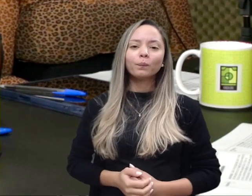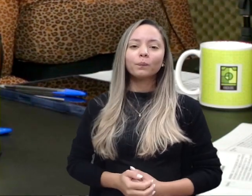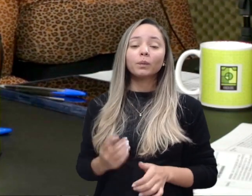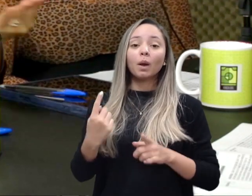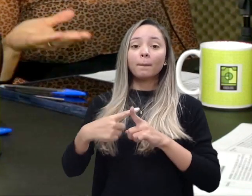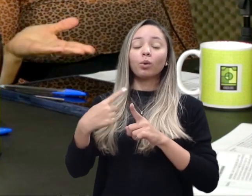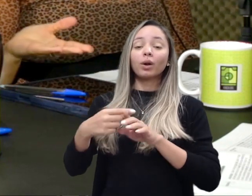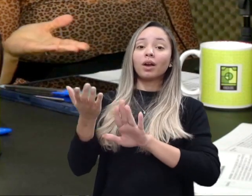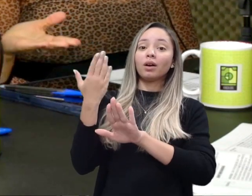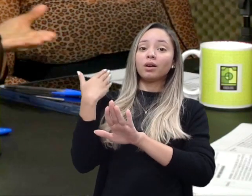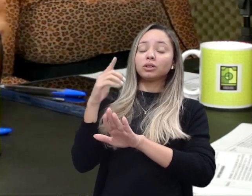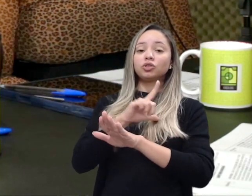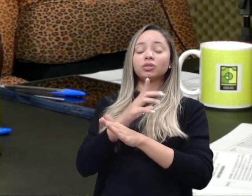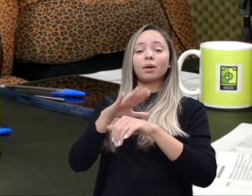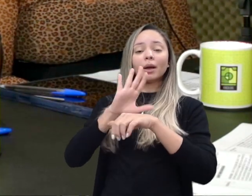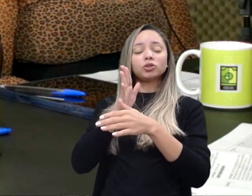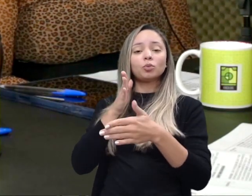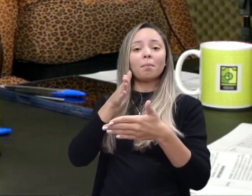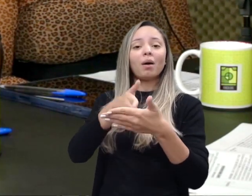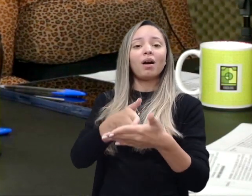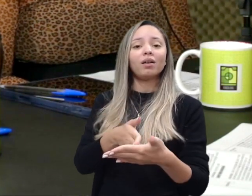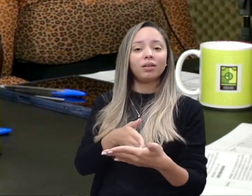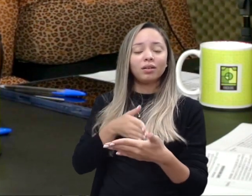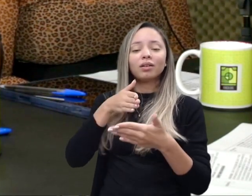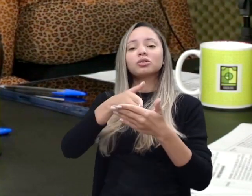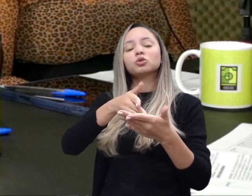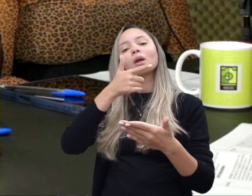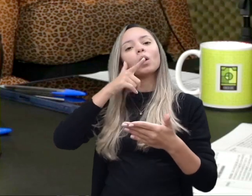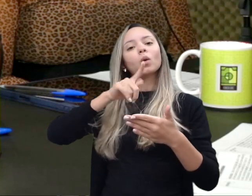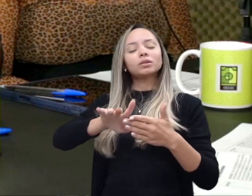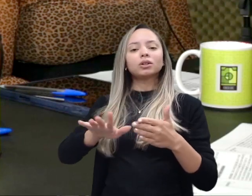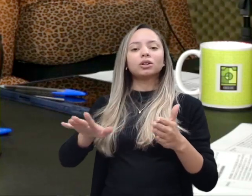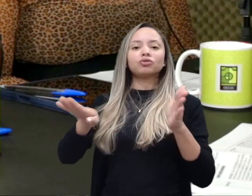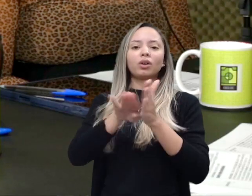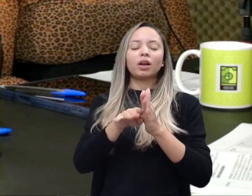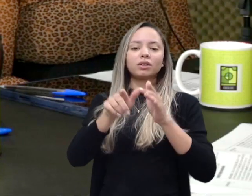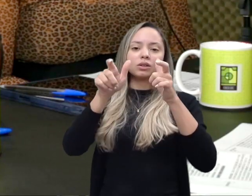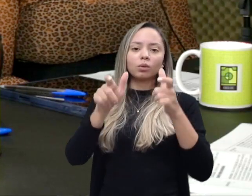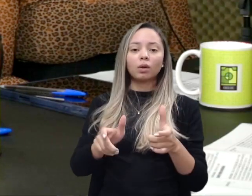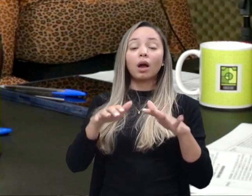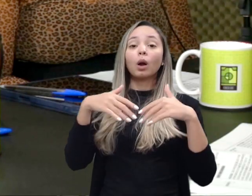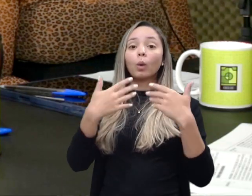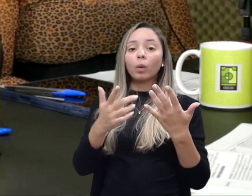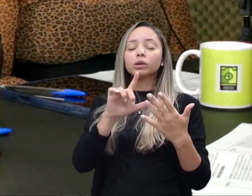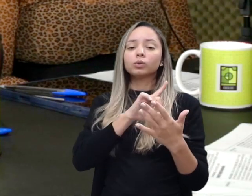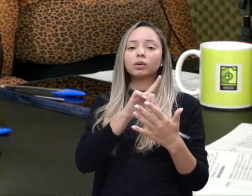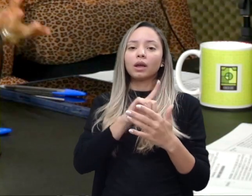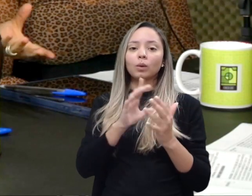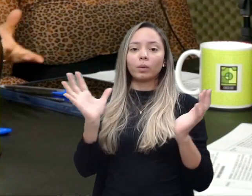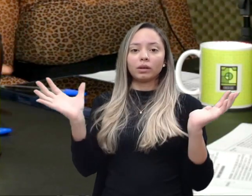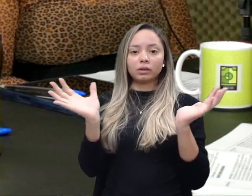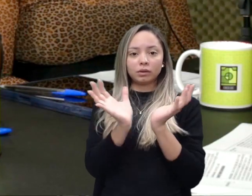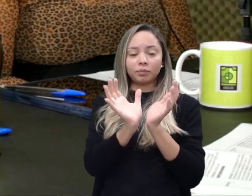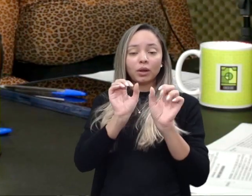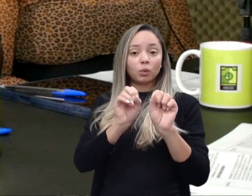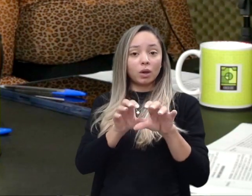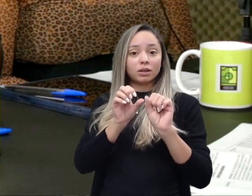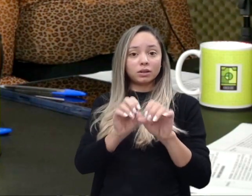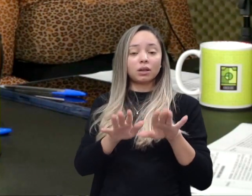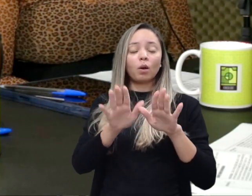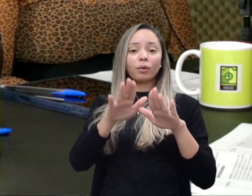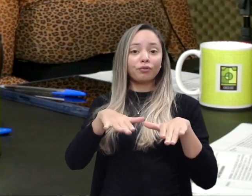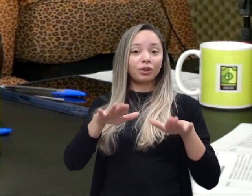diferentes barreiras para chegar nesse lugar. Então, hoje, quando a gente vê uma turma da educação infantil, por exemplo,